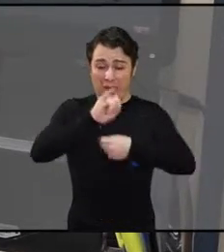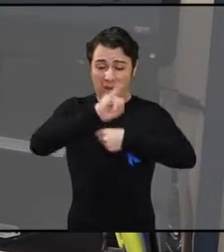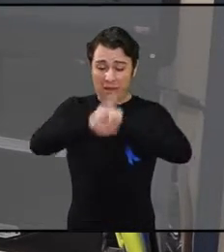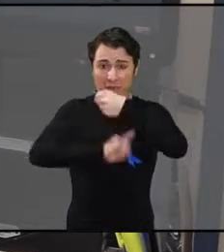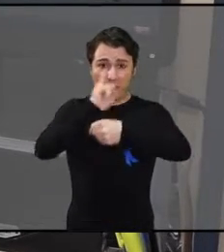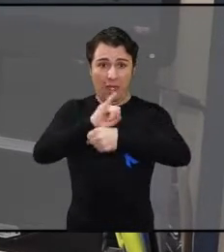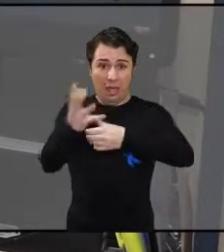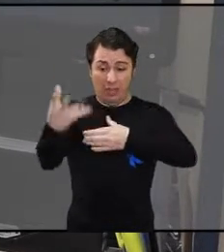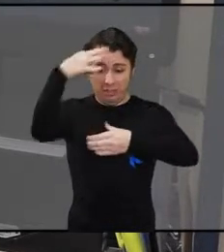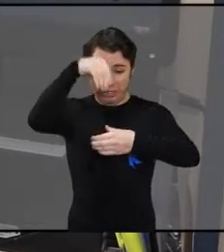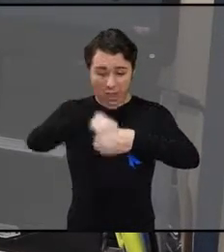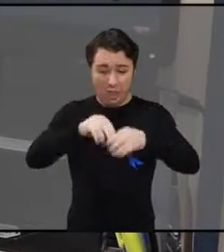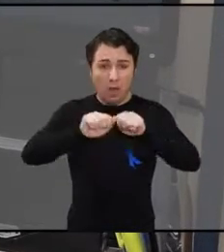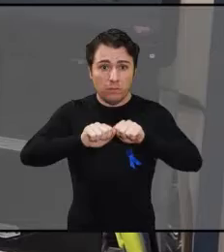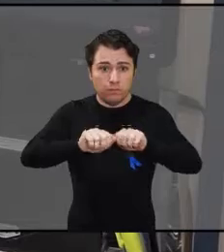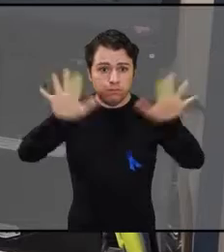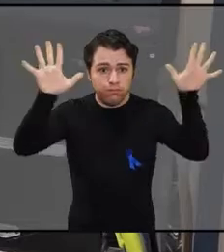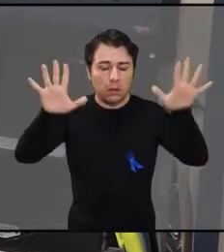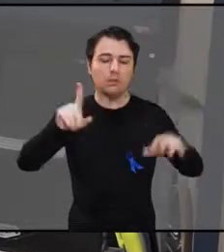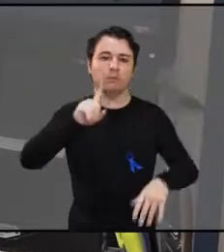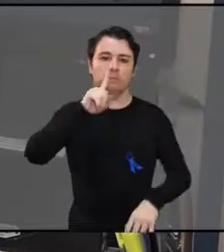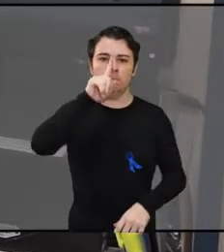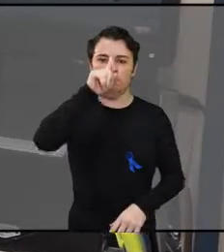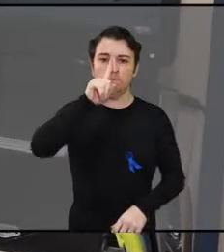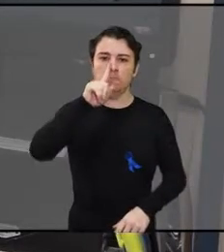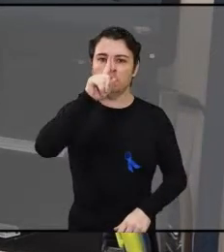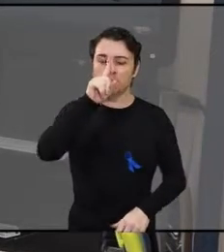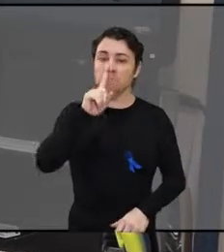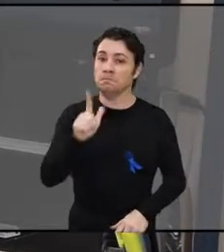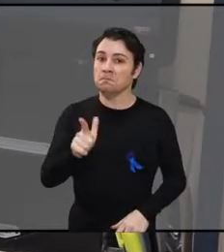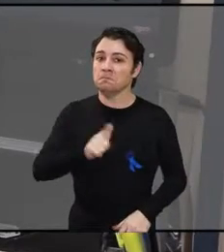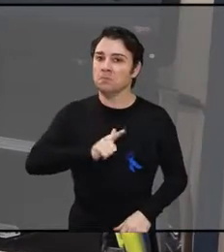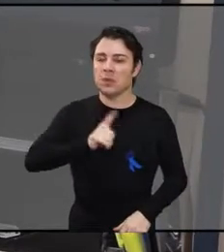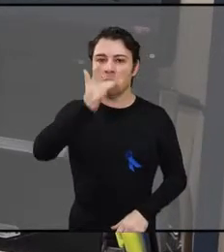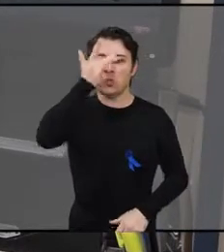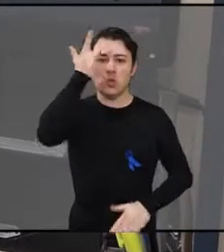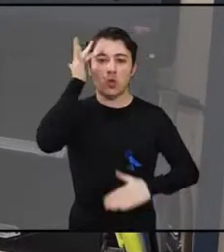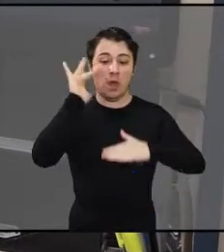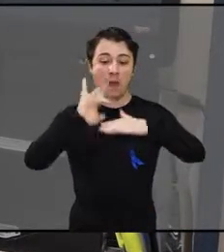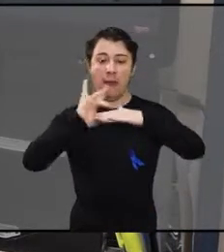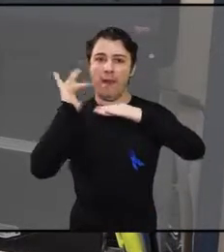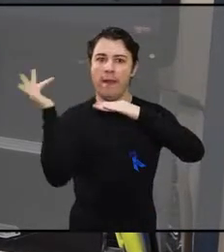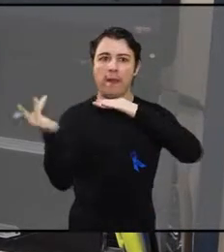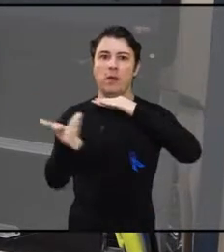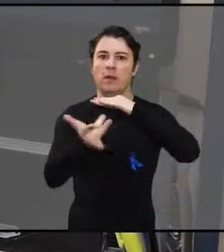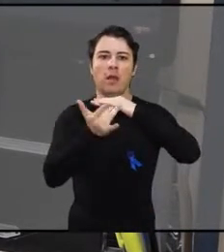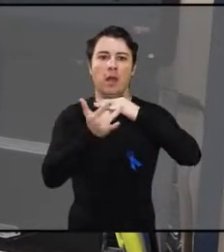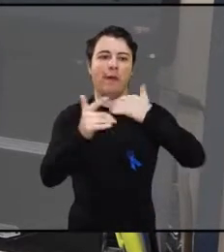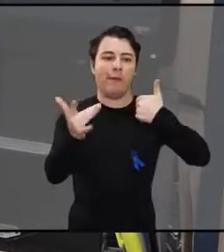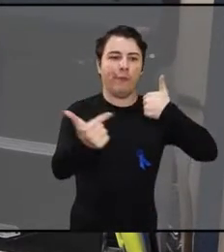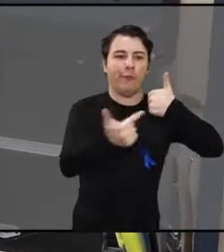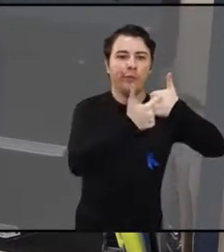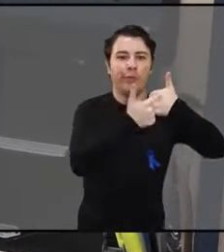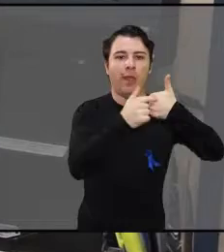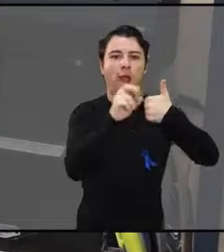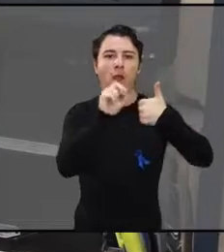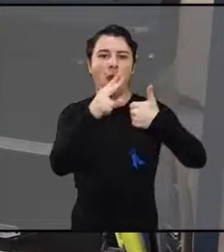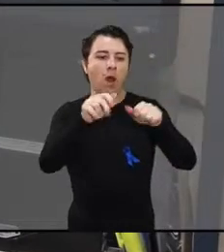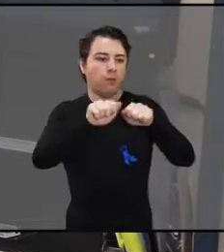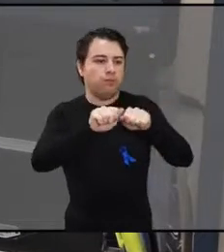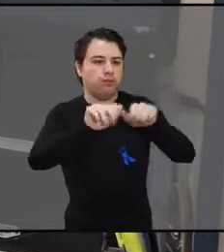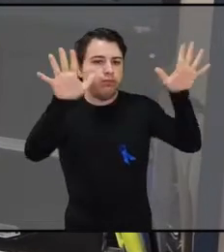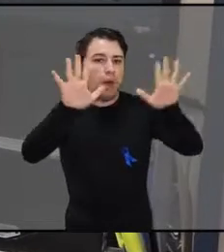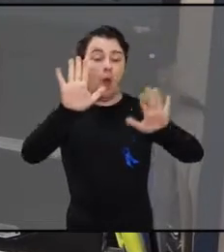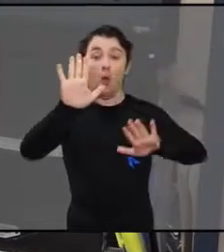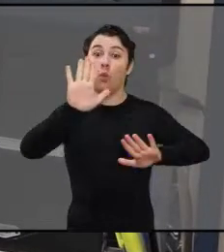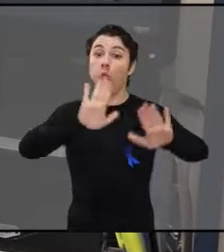a essa questão do fake news é o que a gente orienta o eleitor nas mídias sociais é que antes dele divulgar qualquer coisa